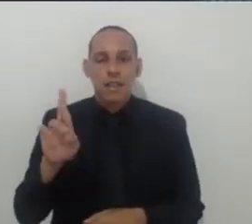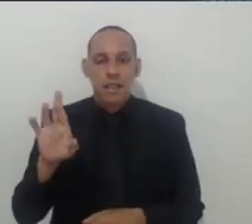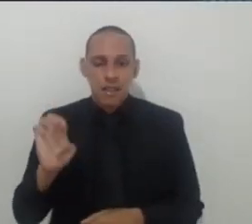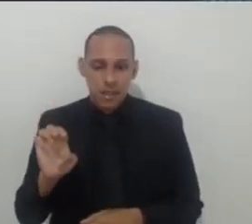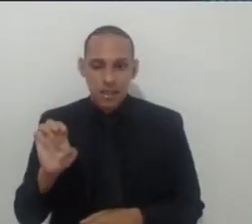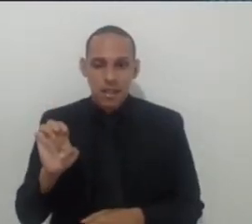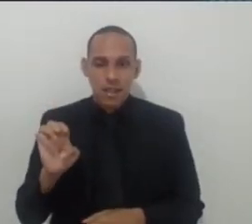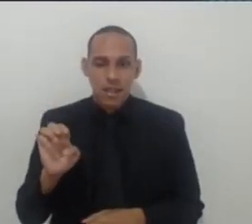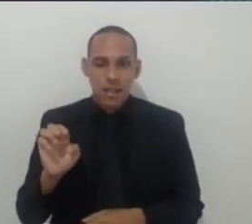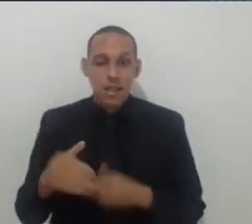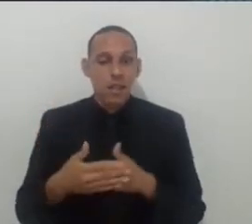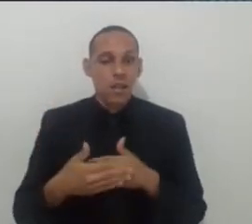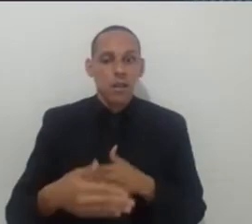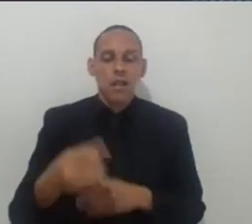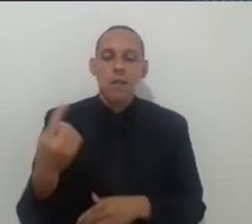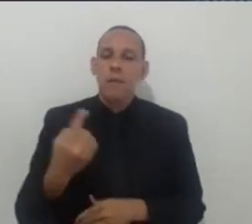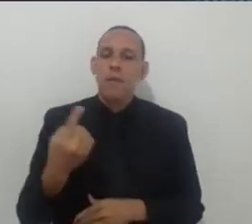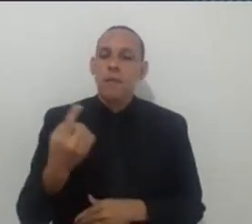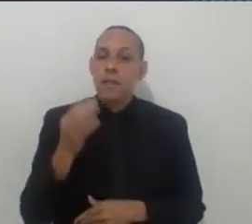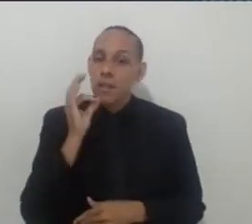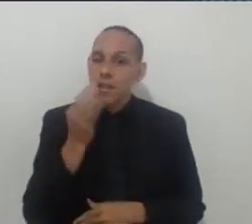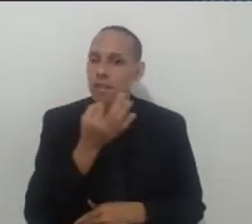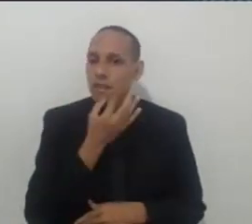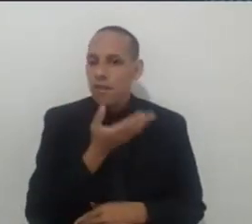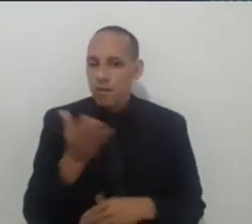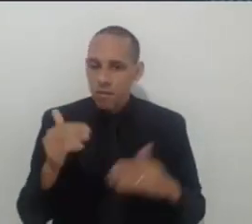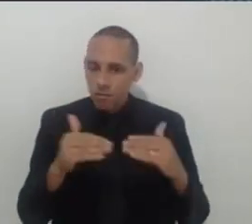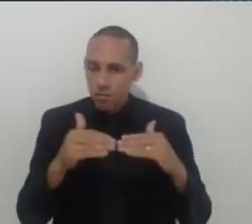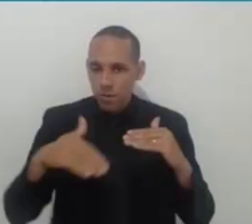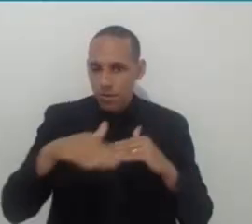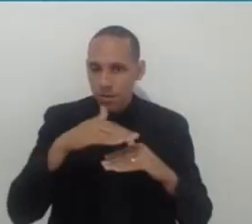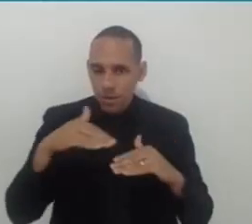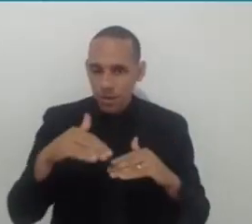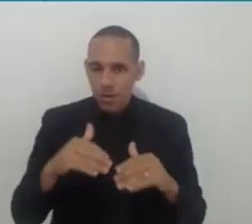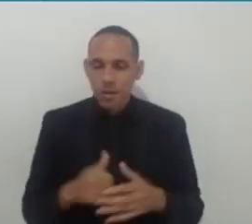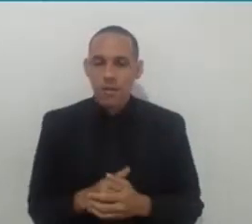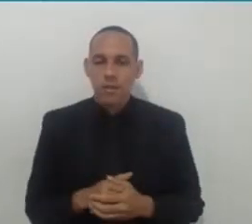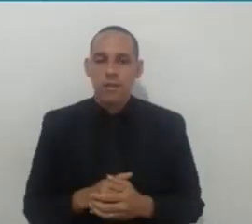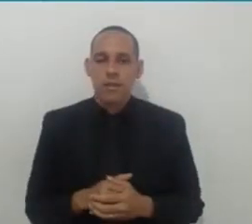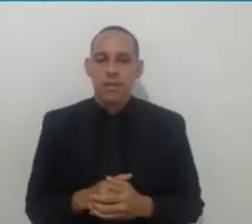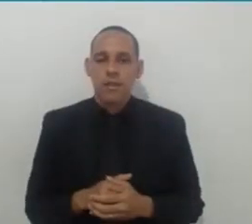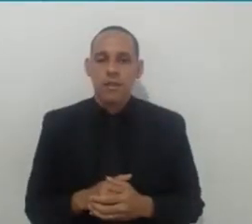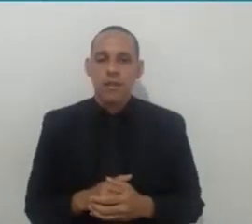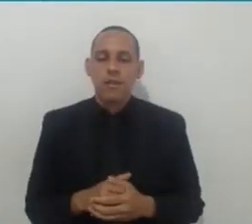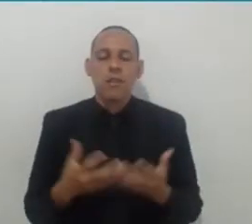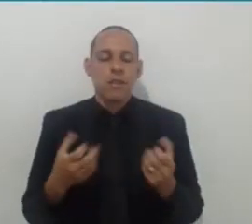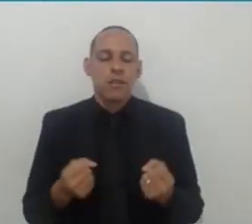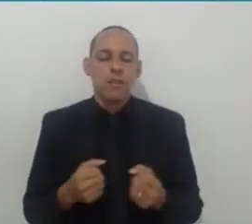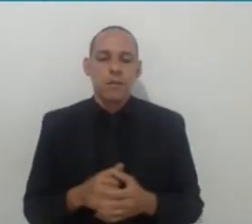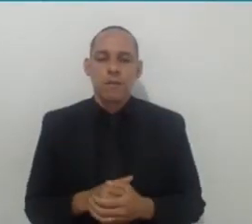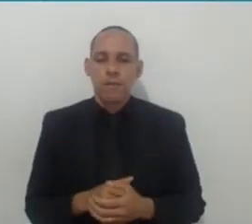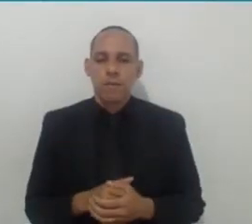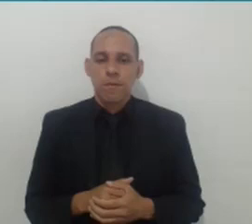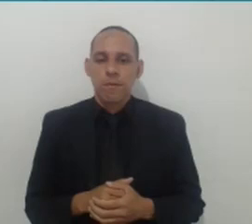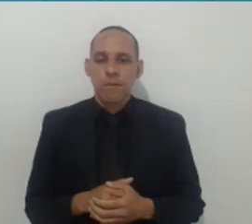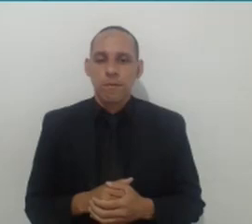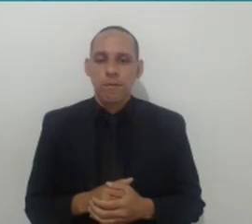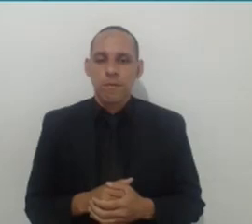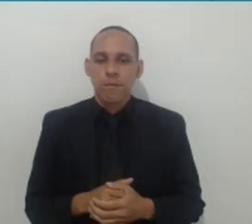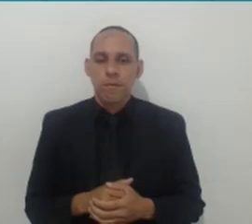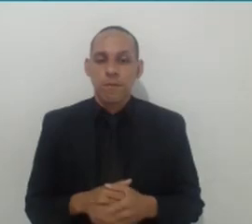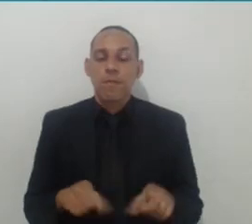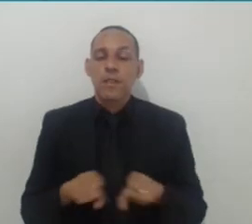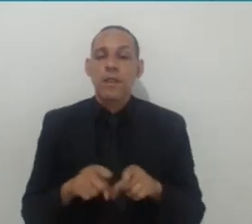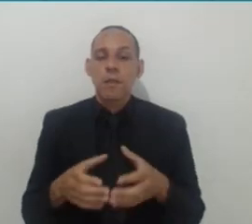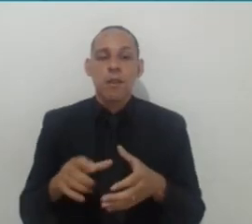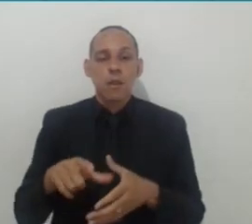partir de 1º de 9. Todos concordam? Concordo, senhores. Dizer ainda, o sorteio foi